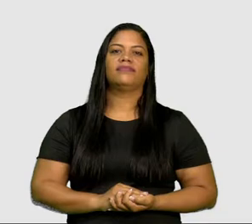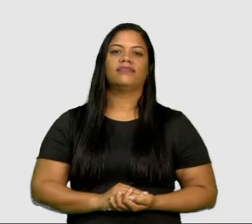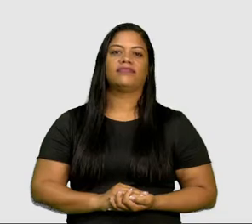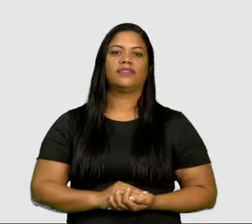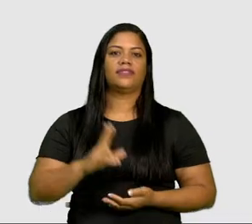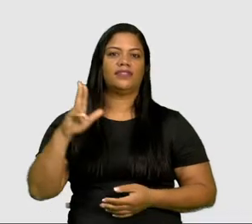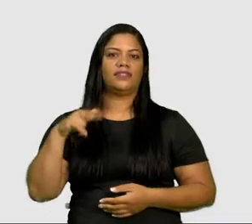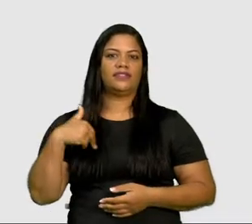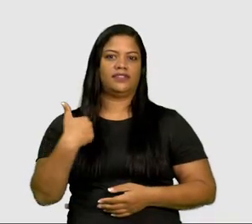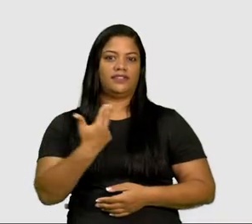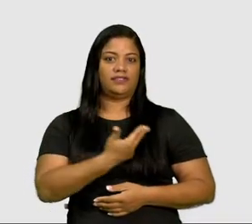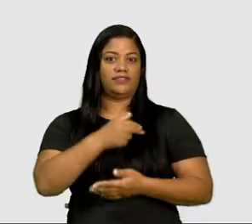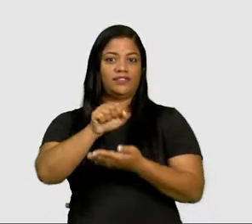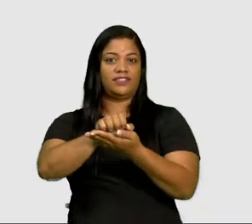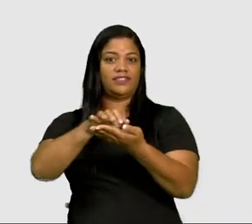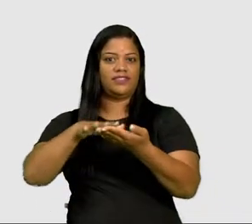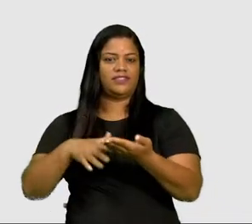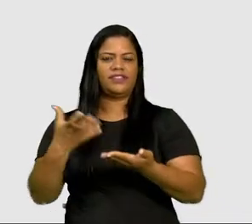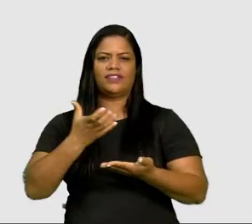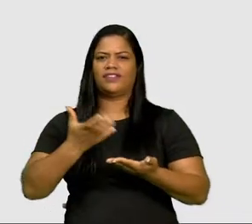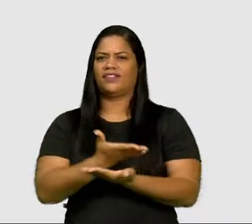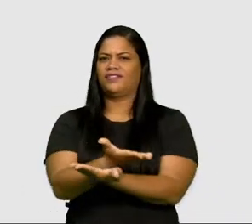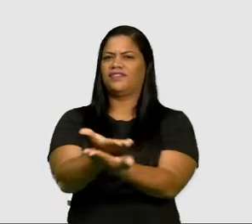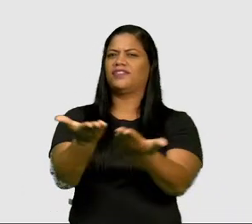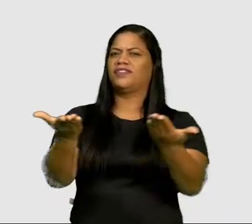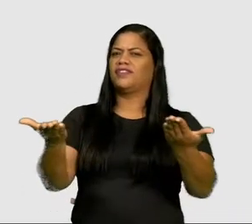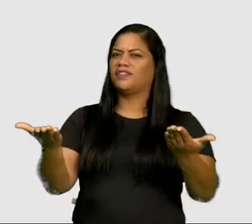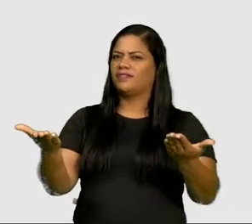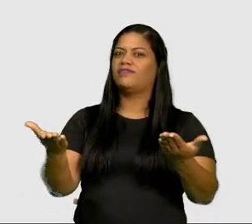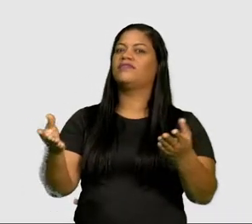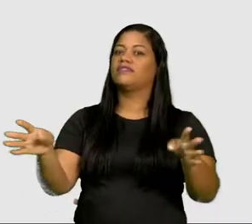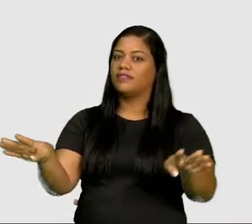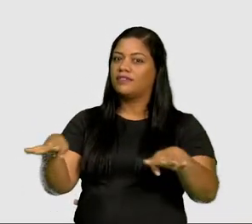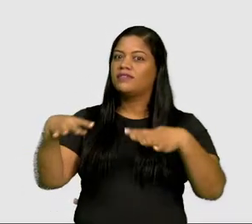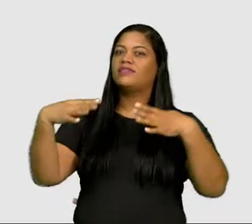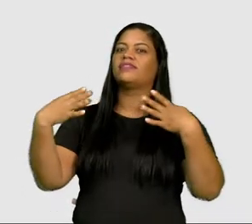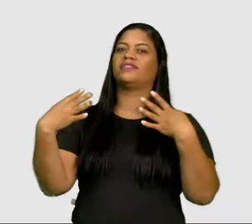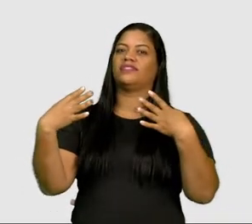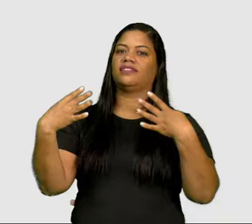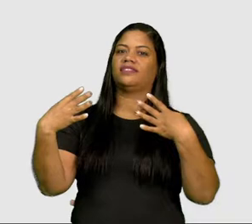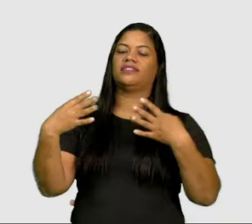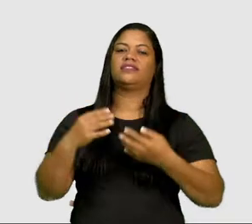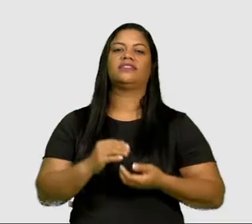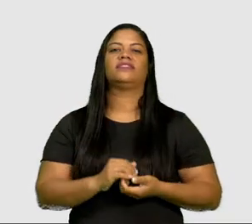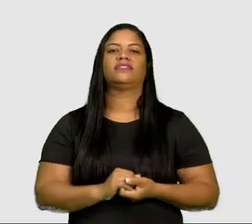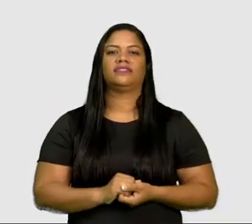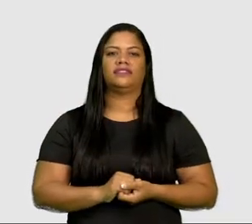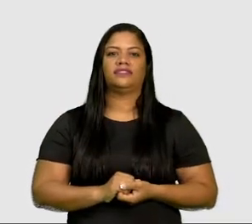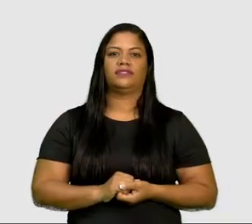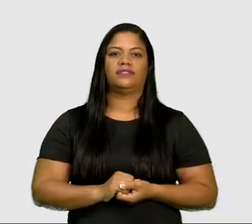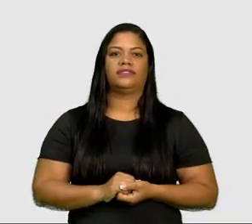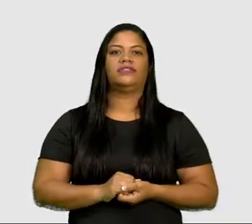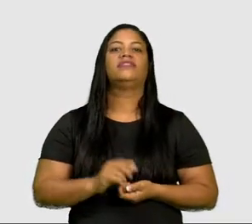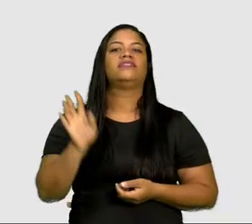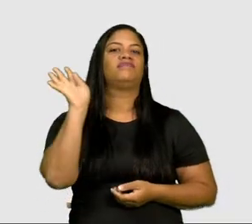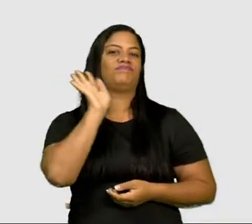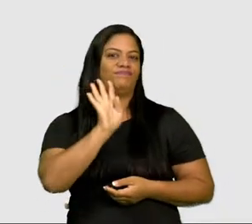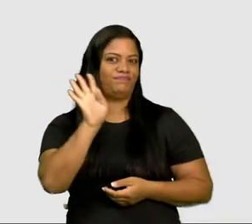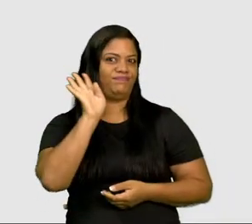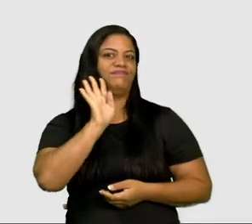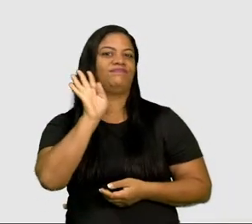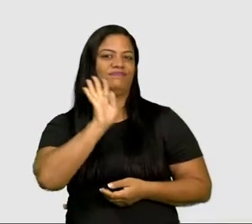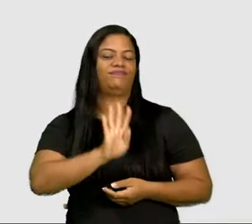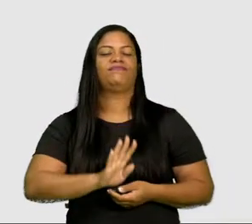E na nossa atividade, eu quero que vocês prestem atenção, que vai ser bem interessante,